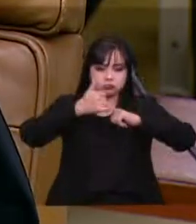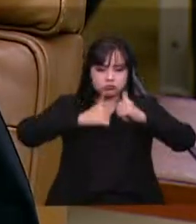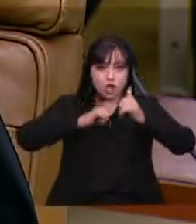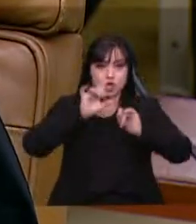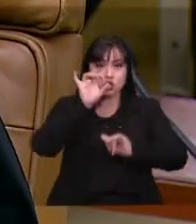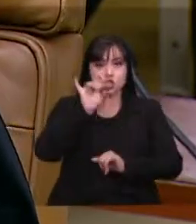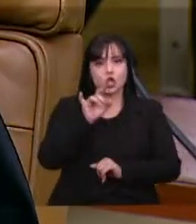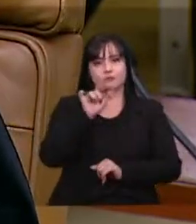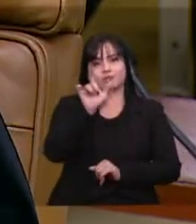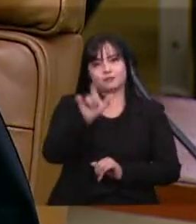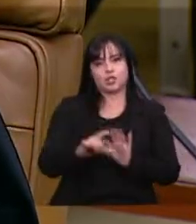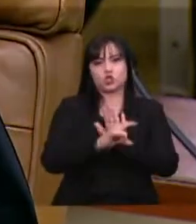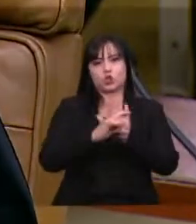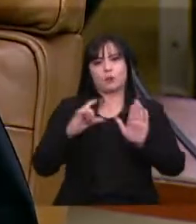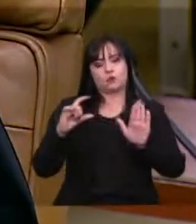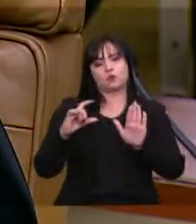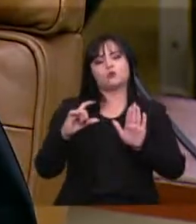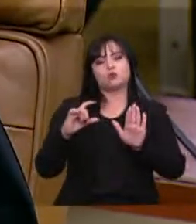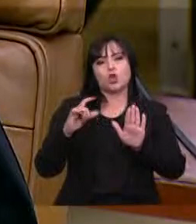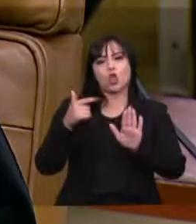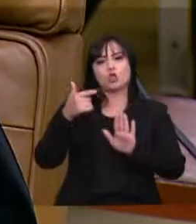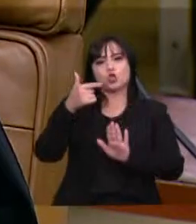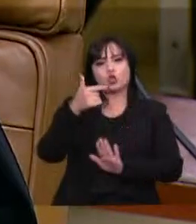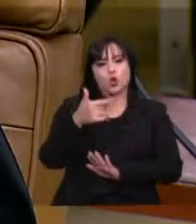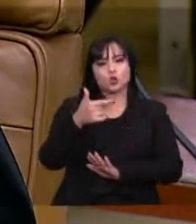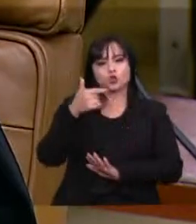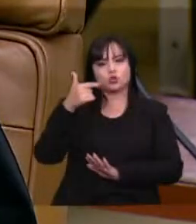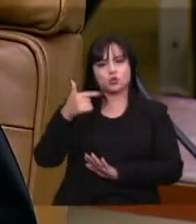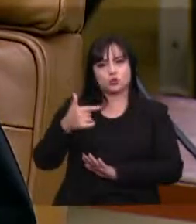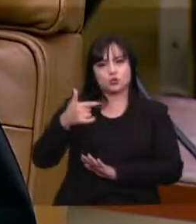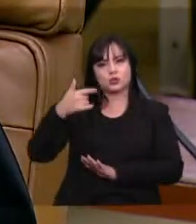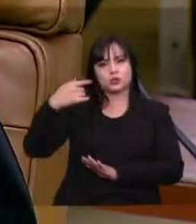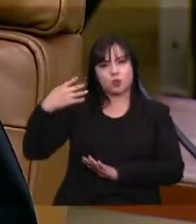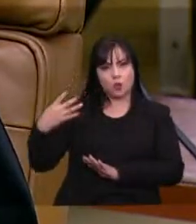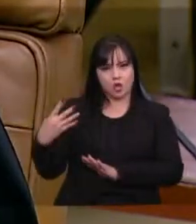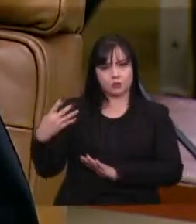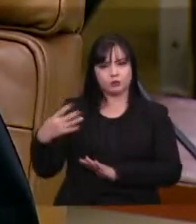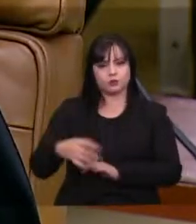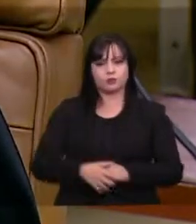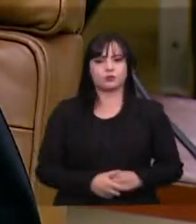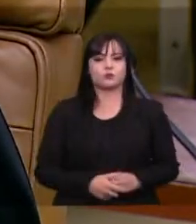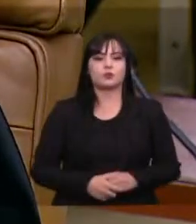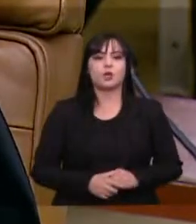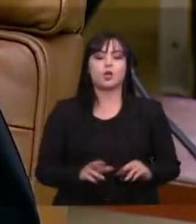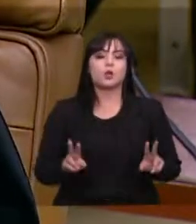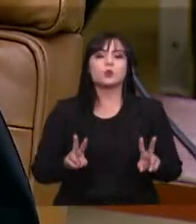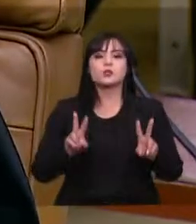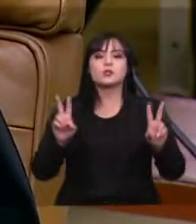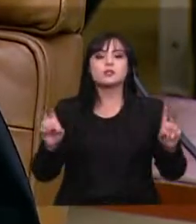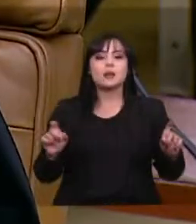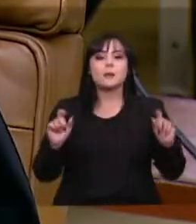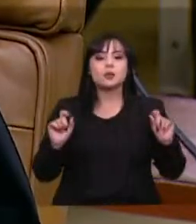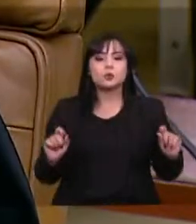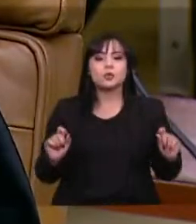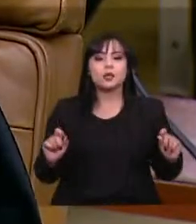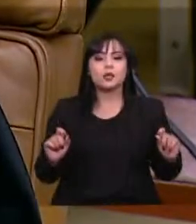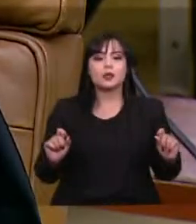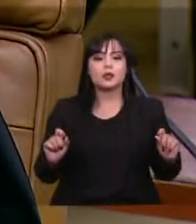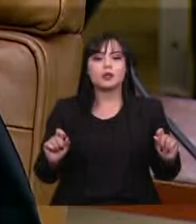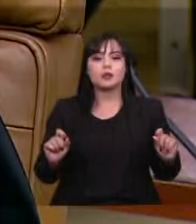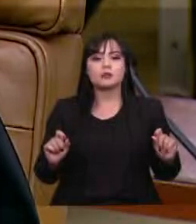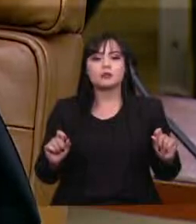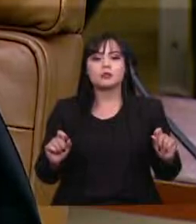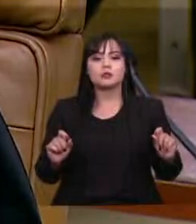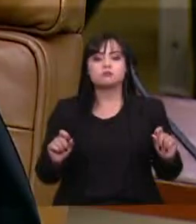apenas nesse tópico 224 as questões relacionadas